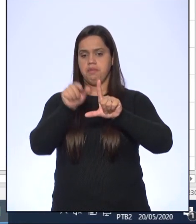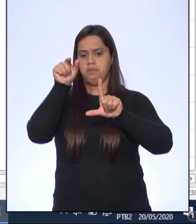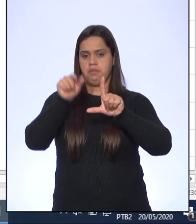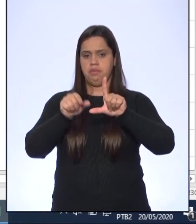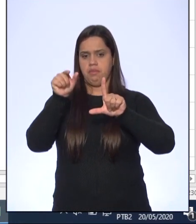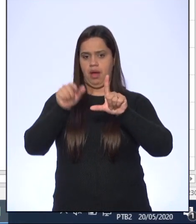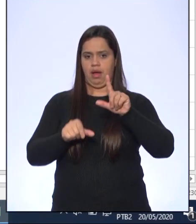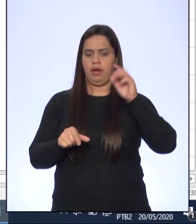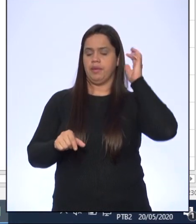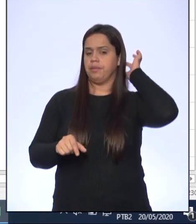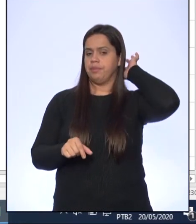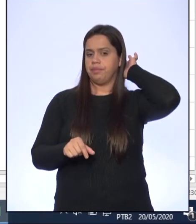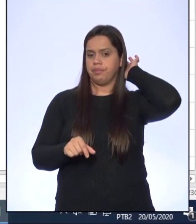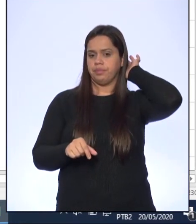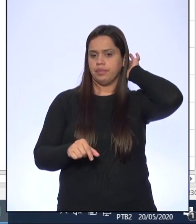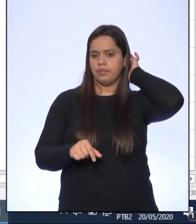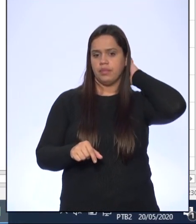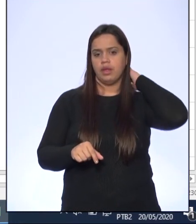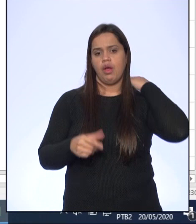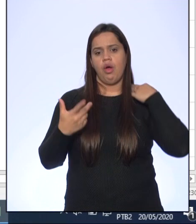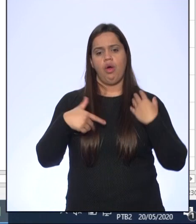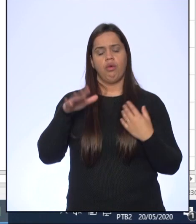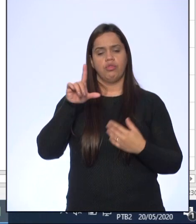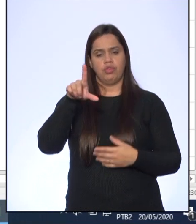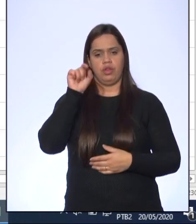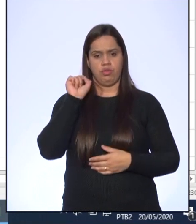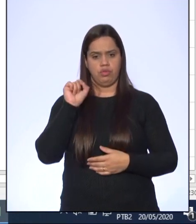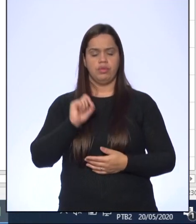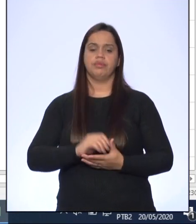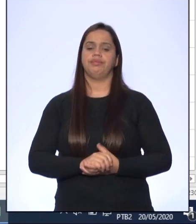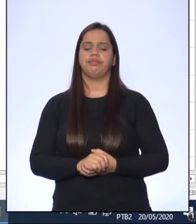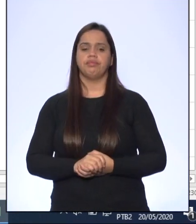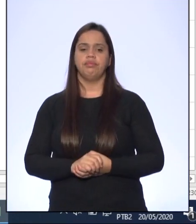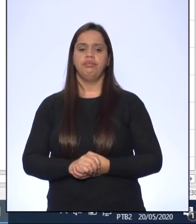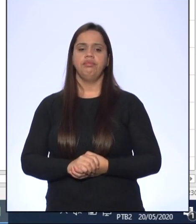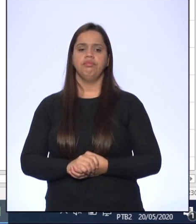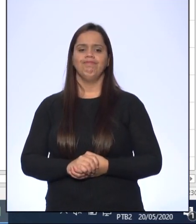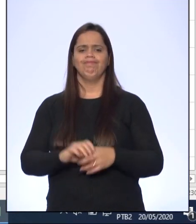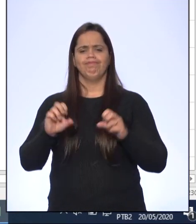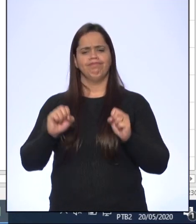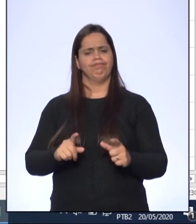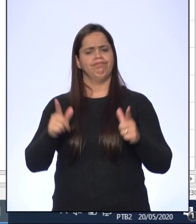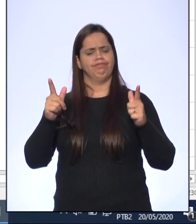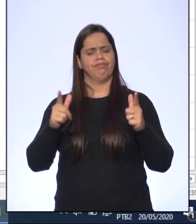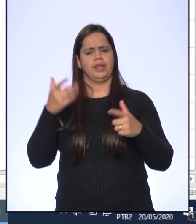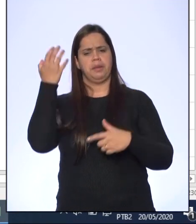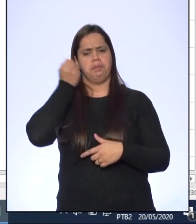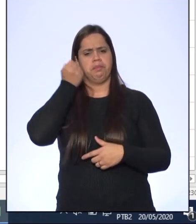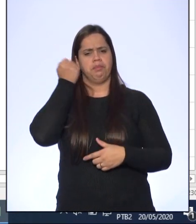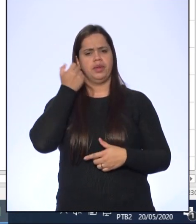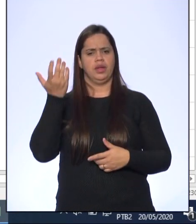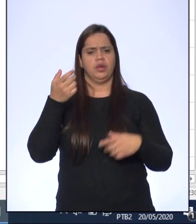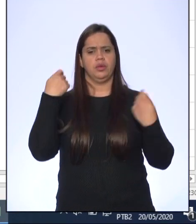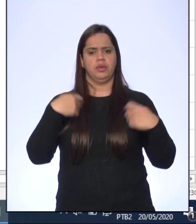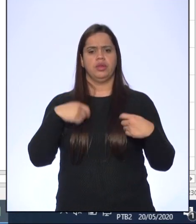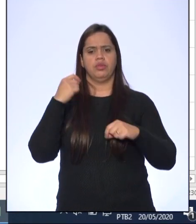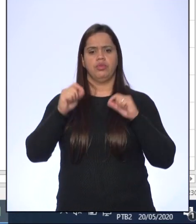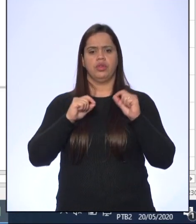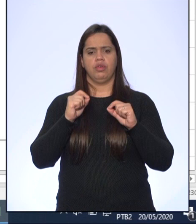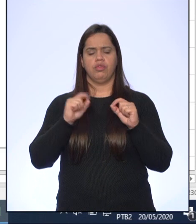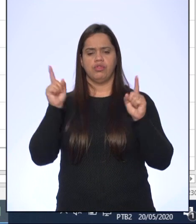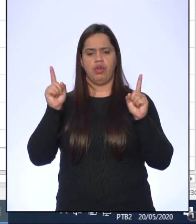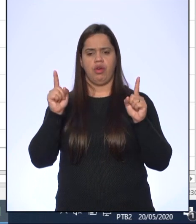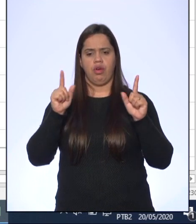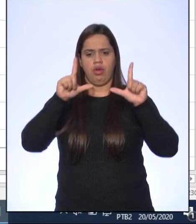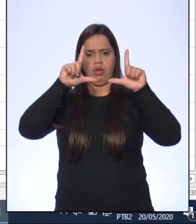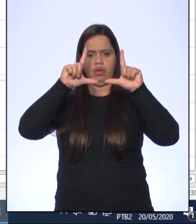Vou selecionar o primeiro. Ó. Selecionei o primeiro. Putz, está em branco, né? Eu tenho que, ó, vou só diminuir aqui,